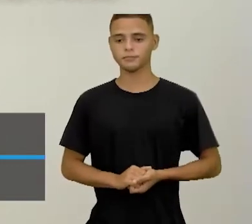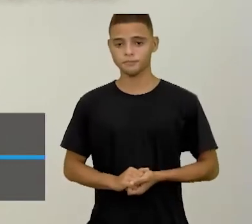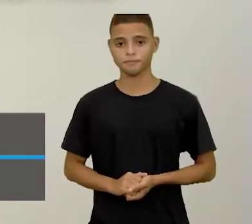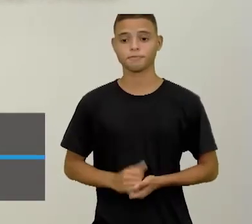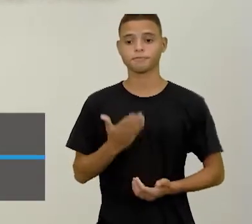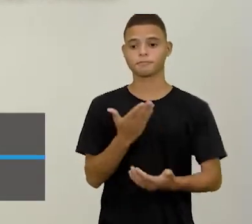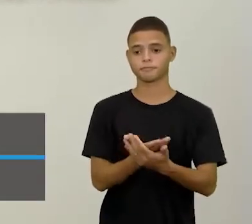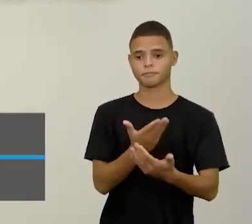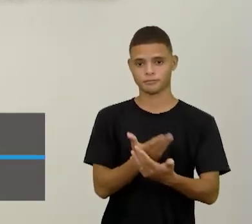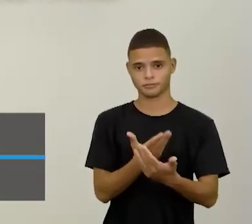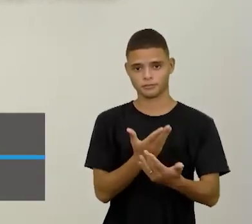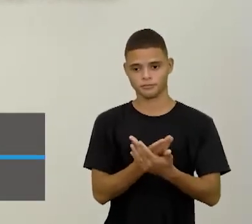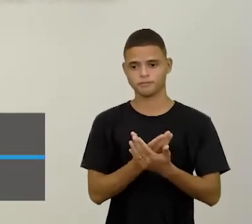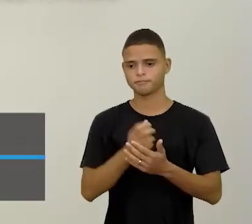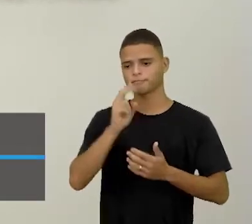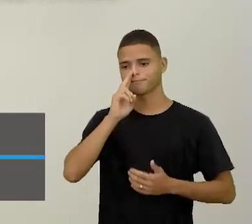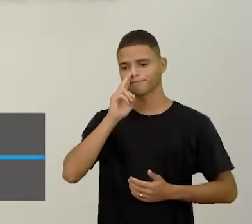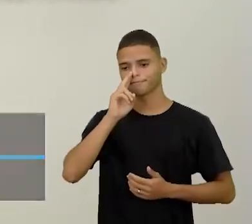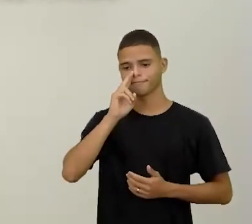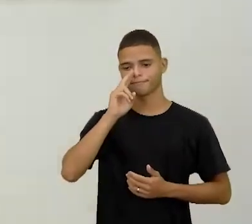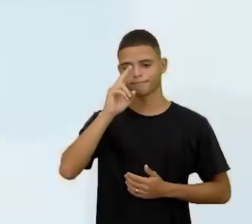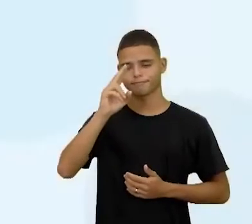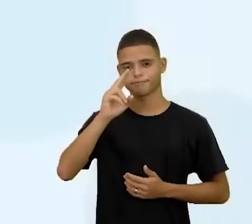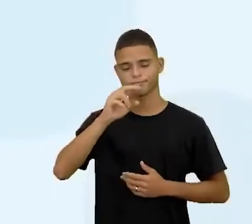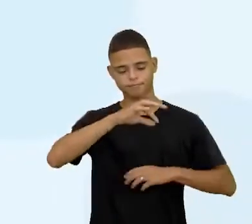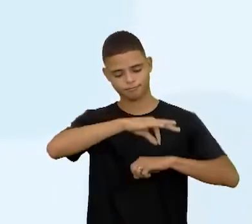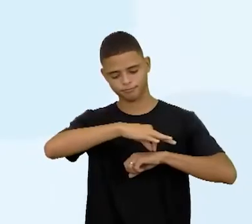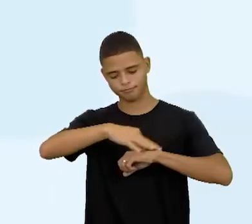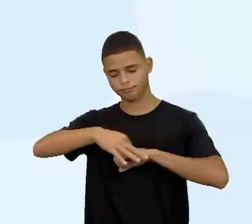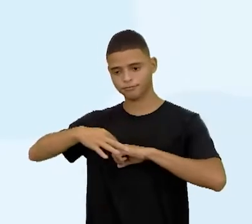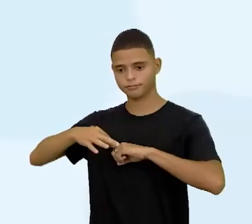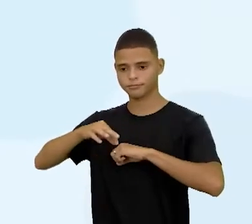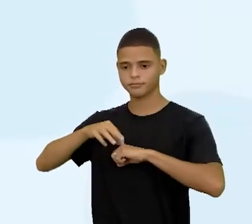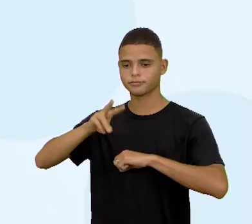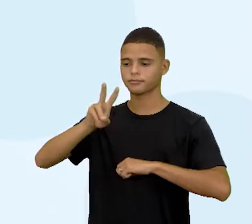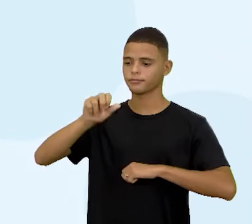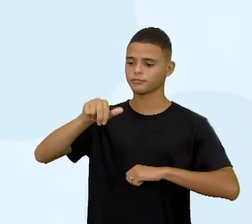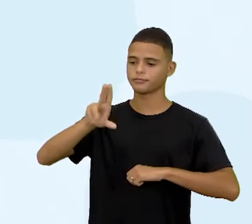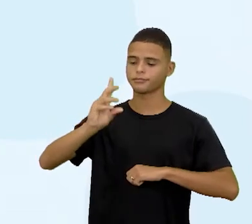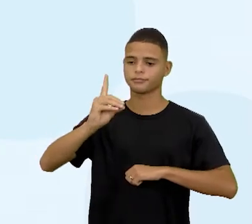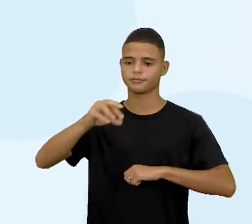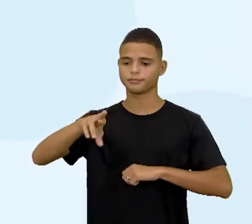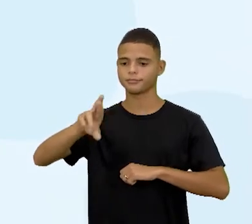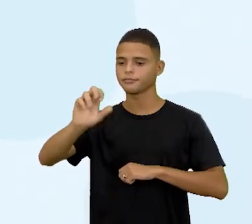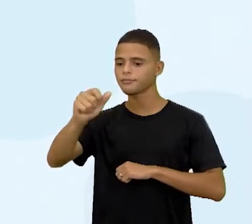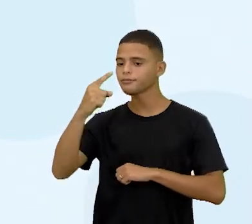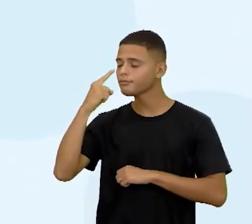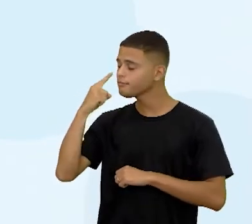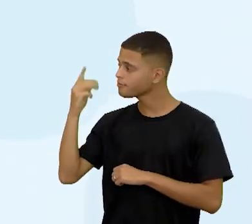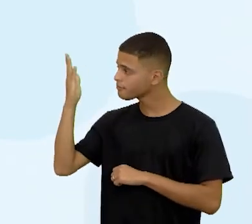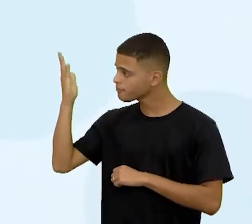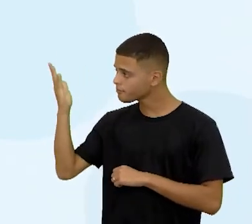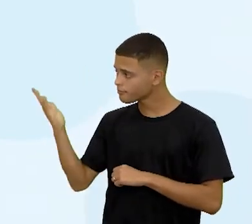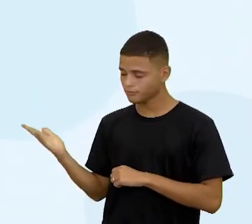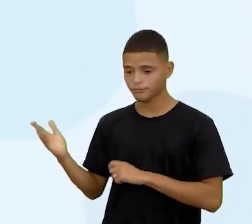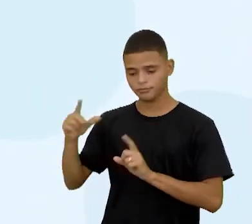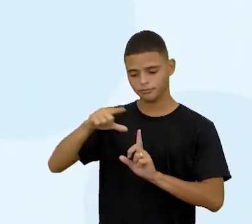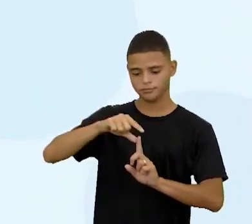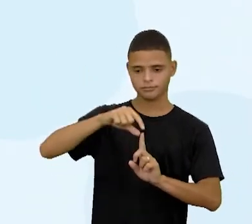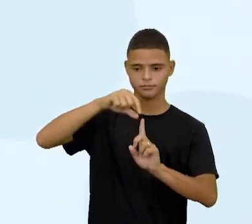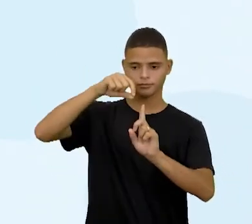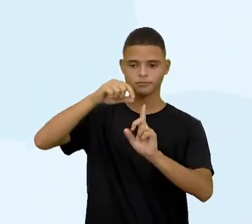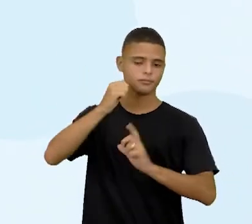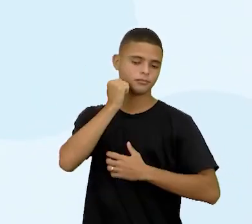estudou, né, essas forças, as forças intermoleculares? Foi o Van der Waals, né? em homenagem a esse